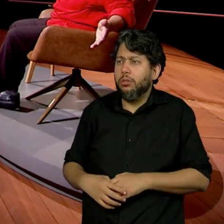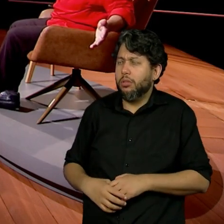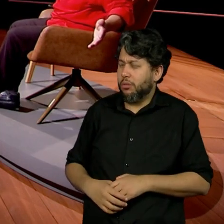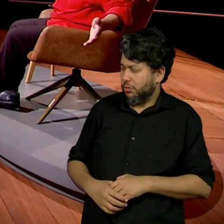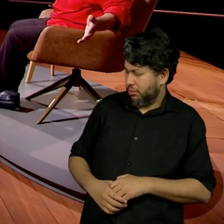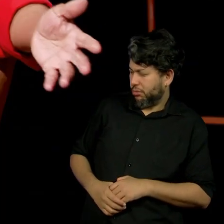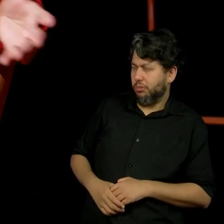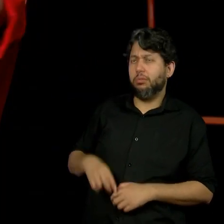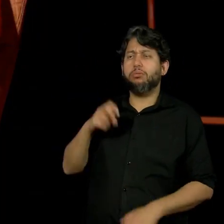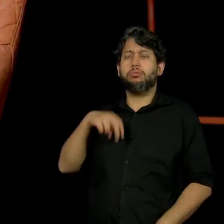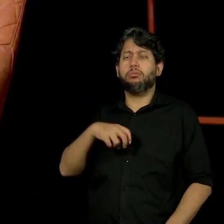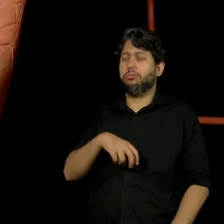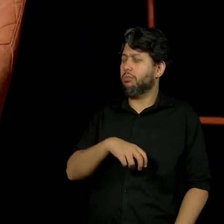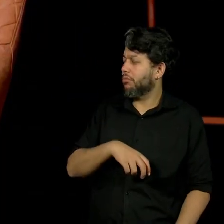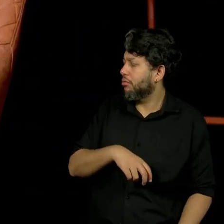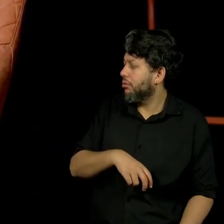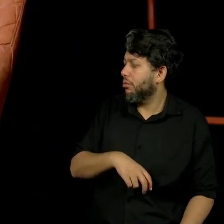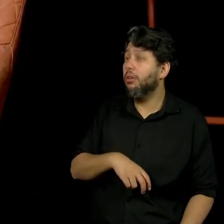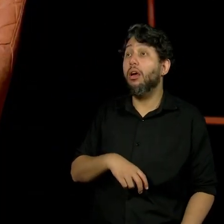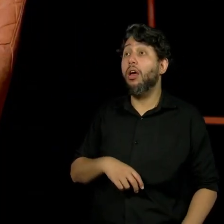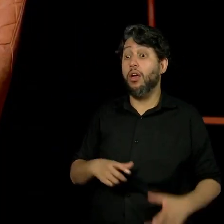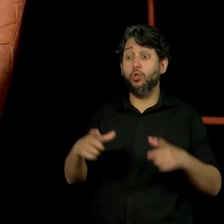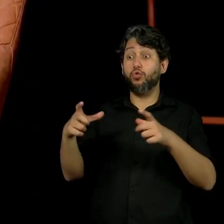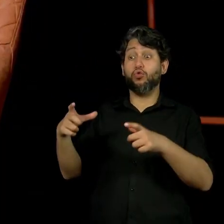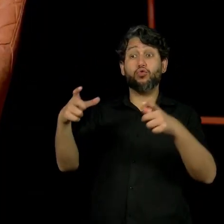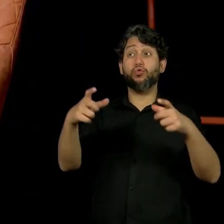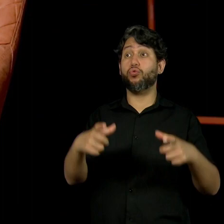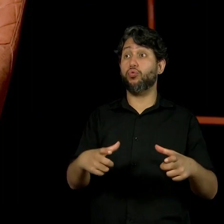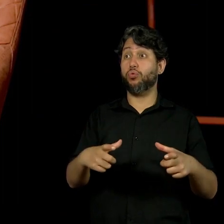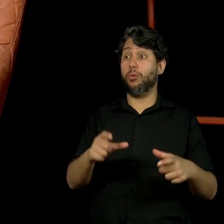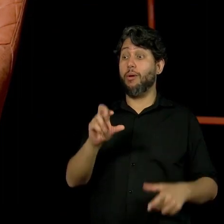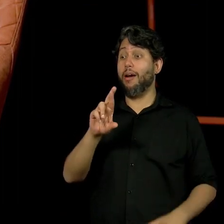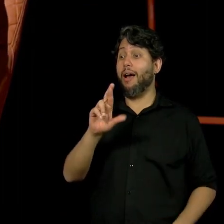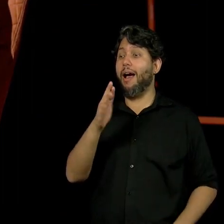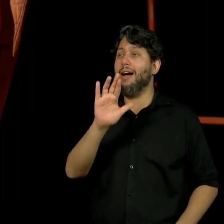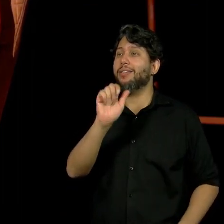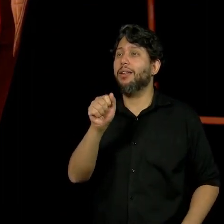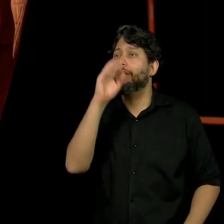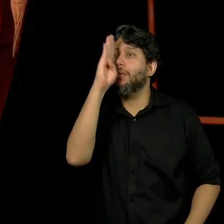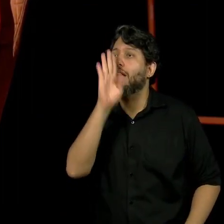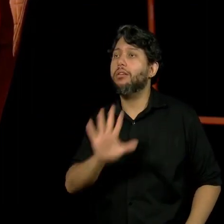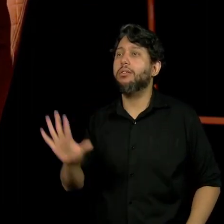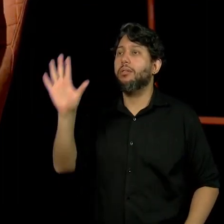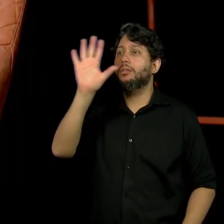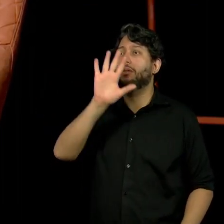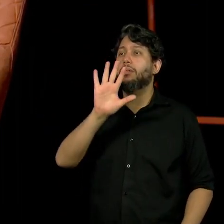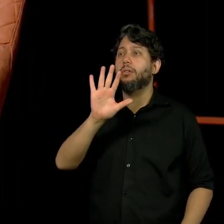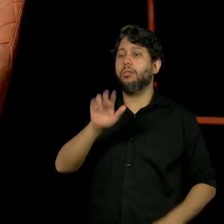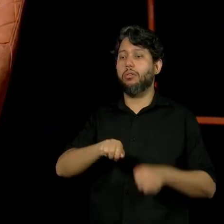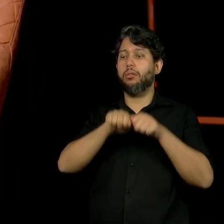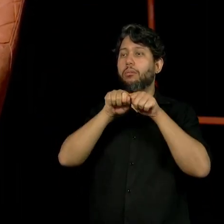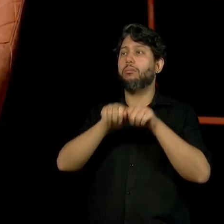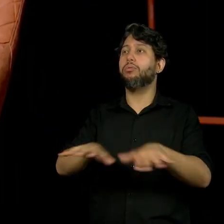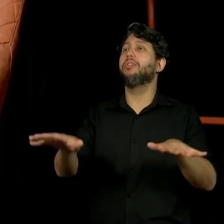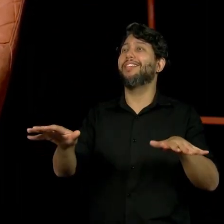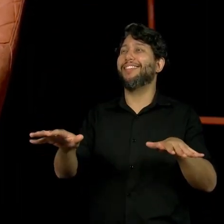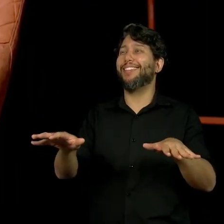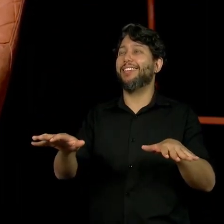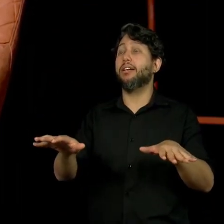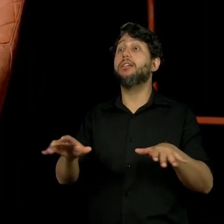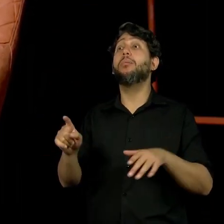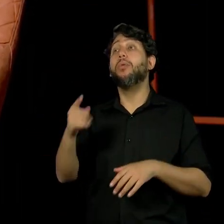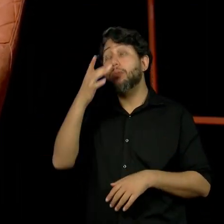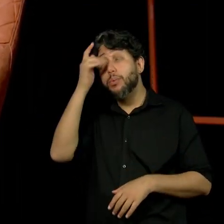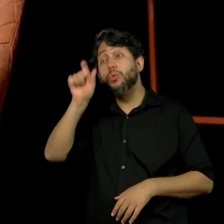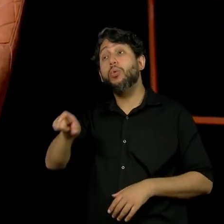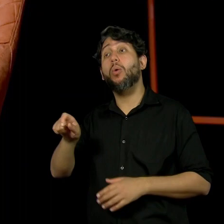né, tal? É o lançamento desse disco aqui, Raça Brasileira, que depois do sucesso do Fundo de Quintal, lançaram